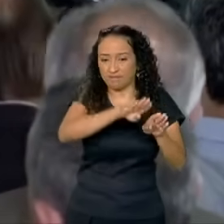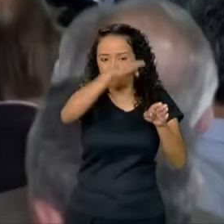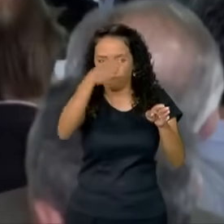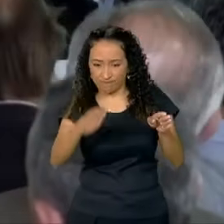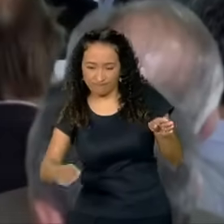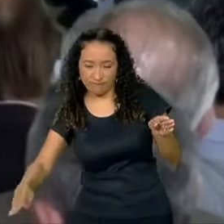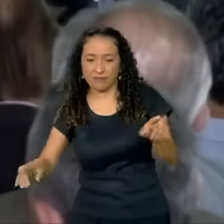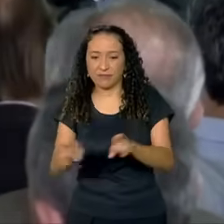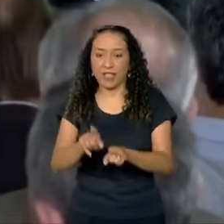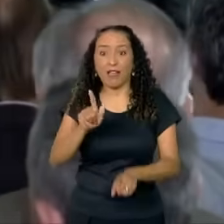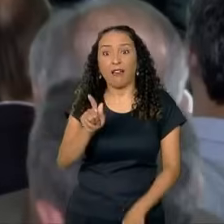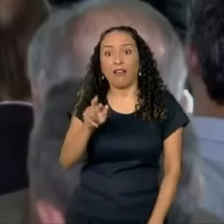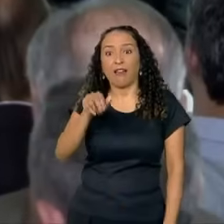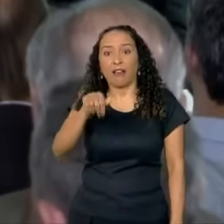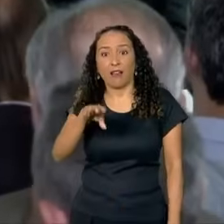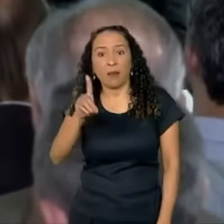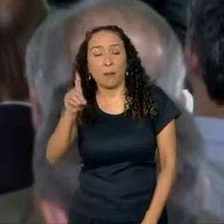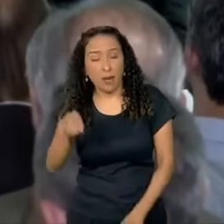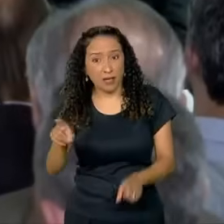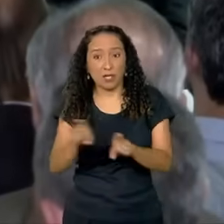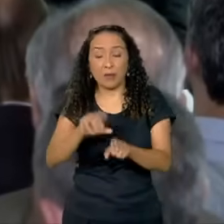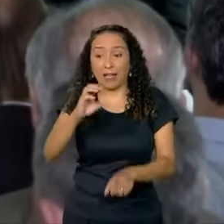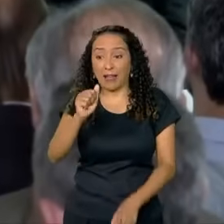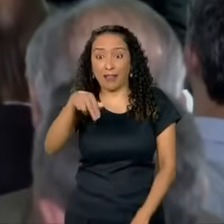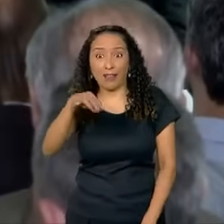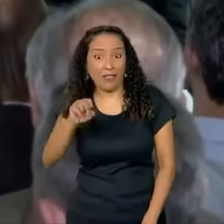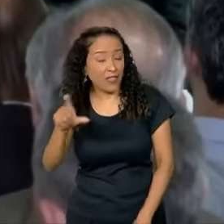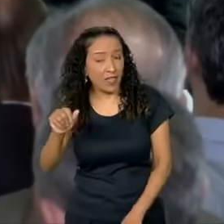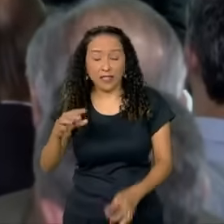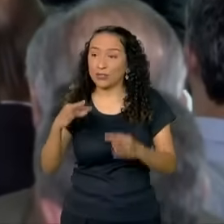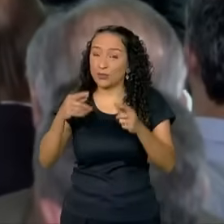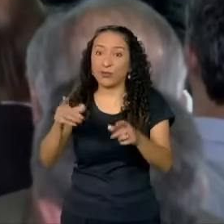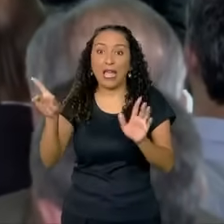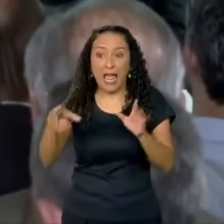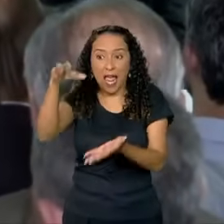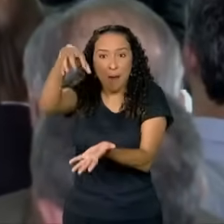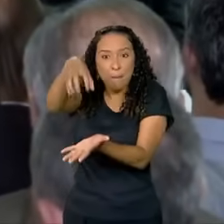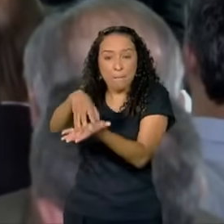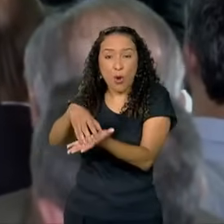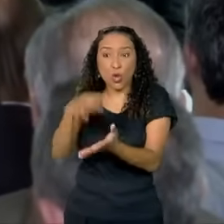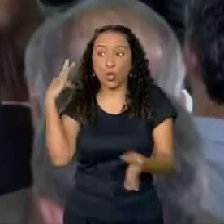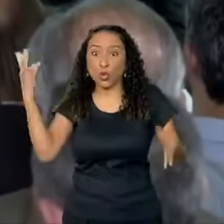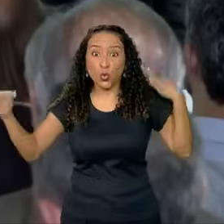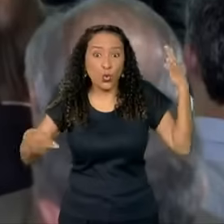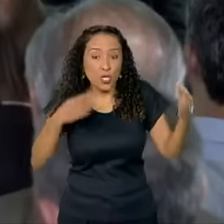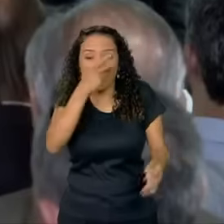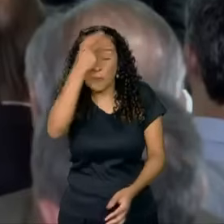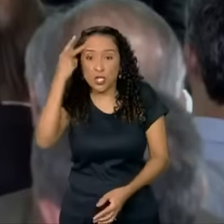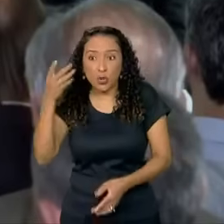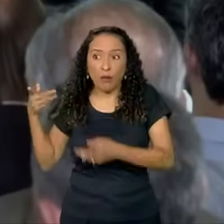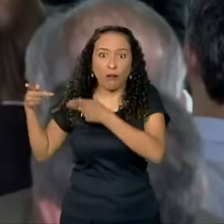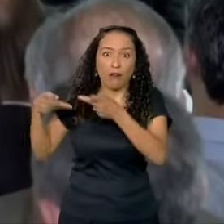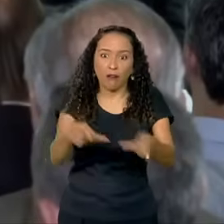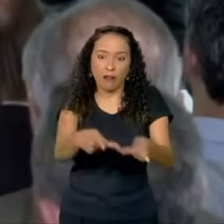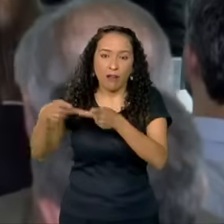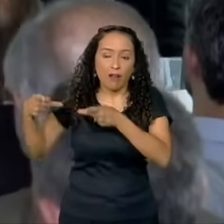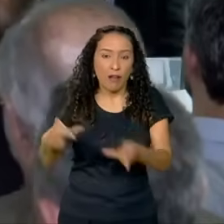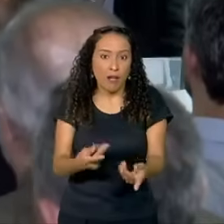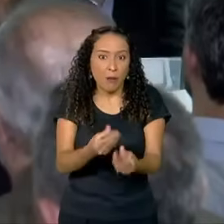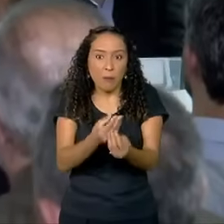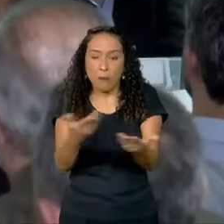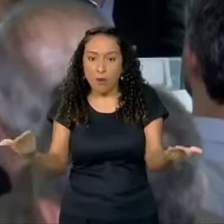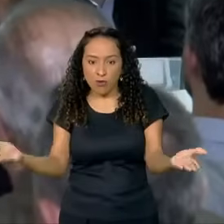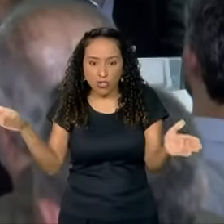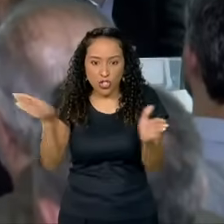Gaúcha, Gramado e Canela também, né? Polo turístico do estado, as pessoas todas vivem do turismo, de chegarem os turistas